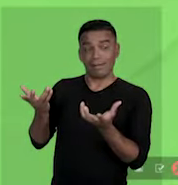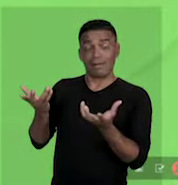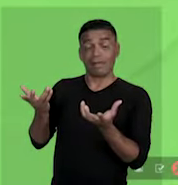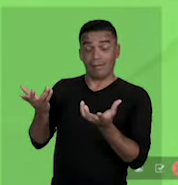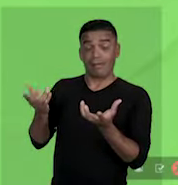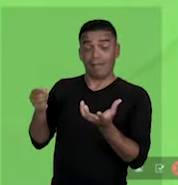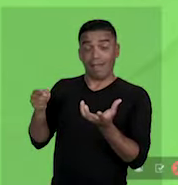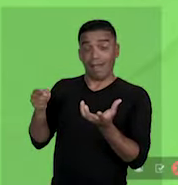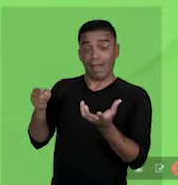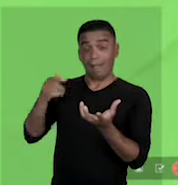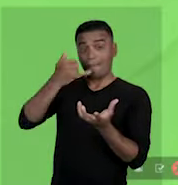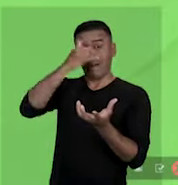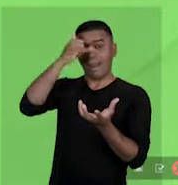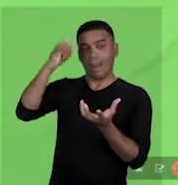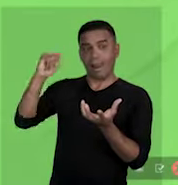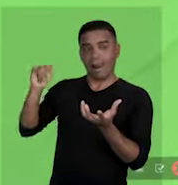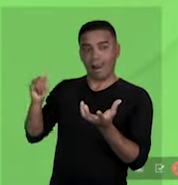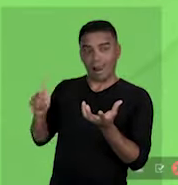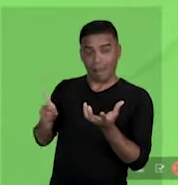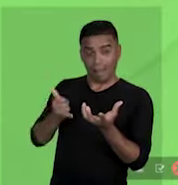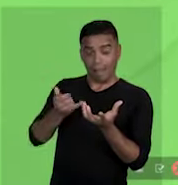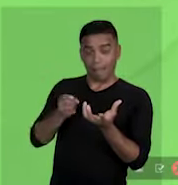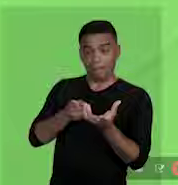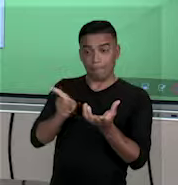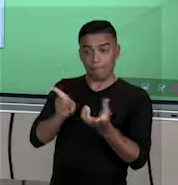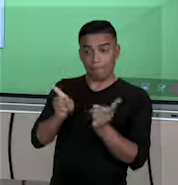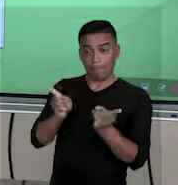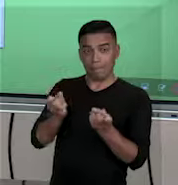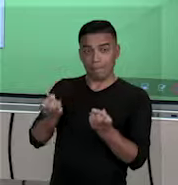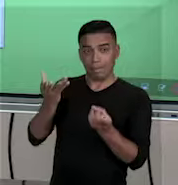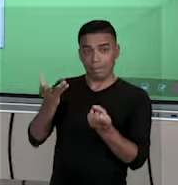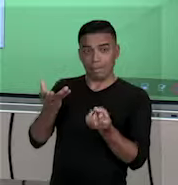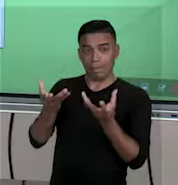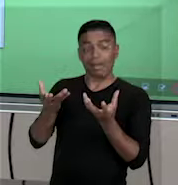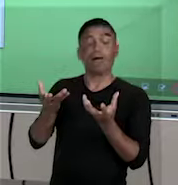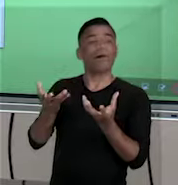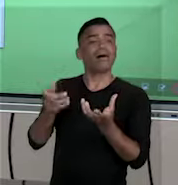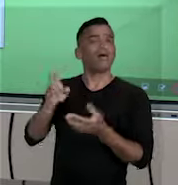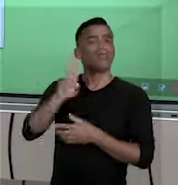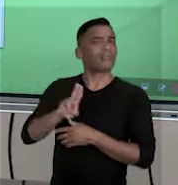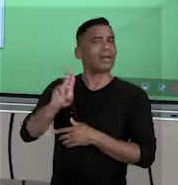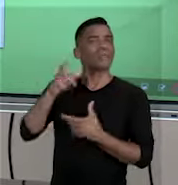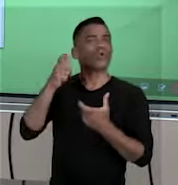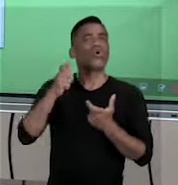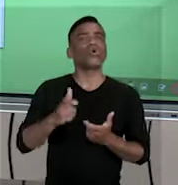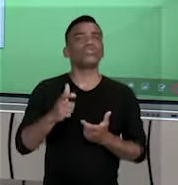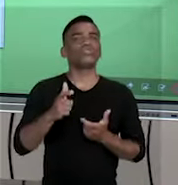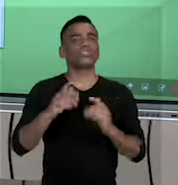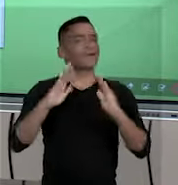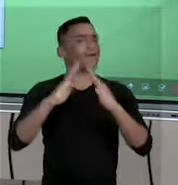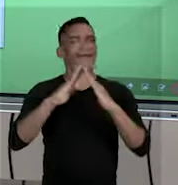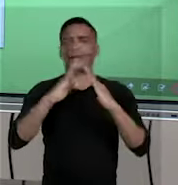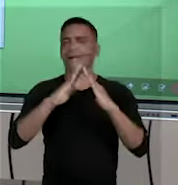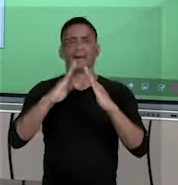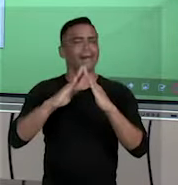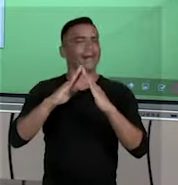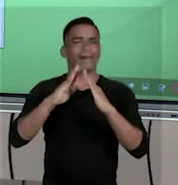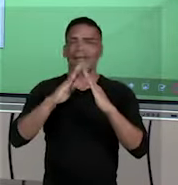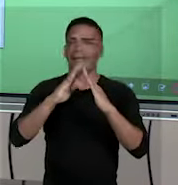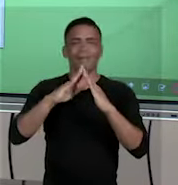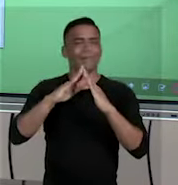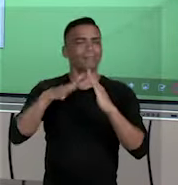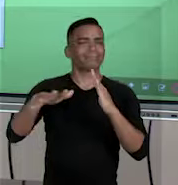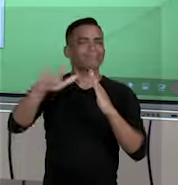Esse circuito, pessoal, é um circuito que é utilizado nas instalações elétricas das residências. Então, o